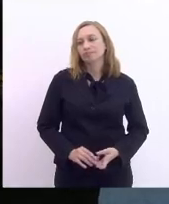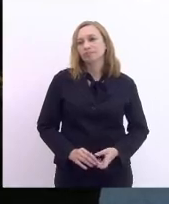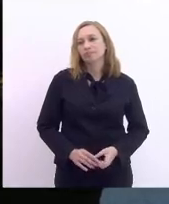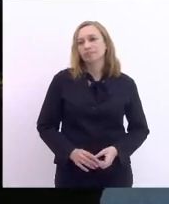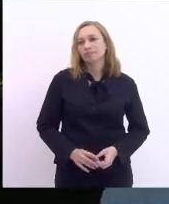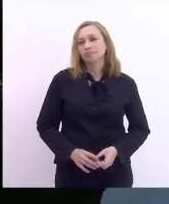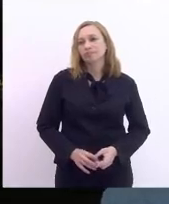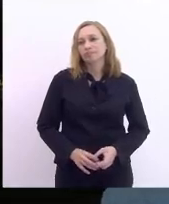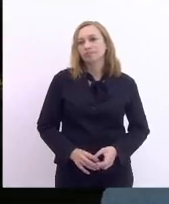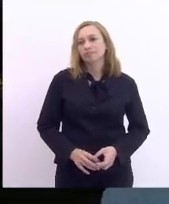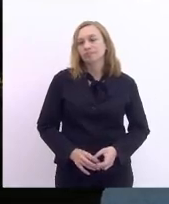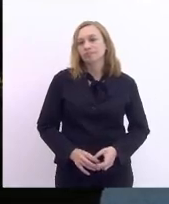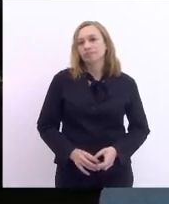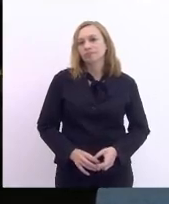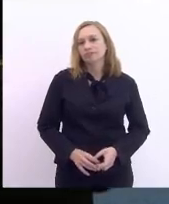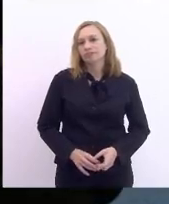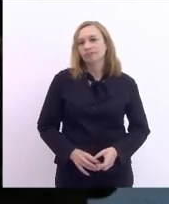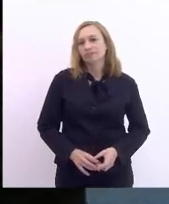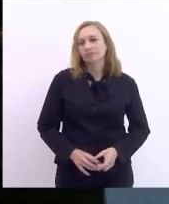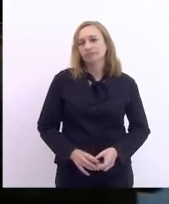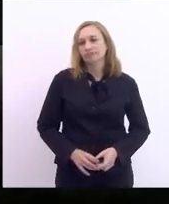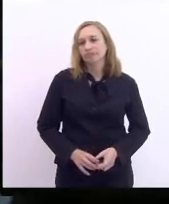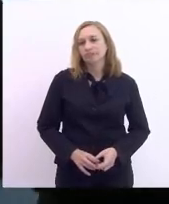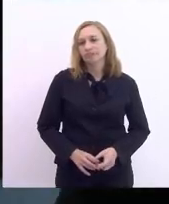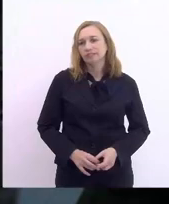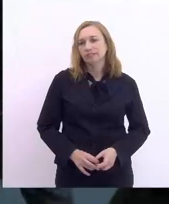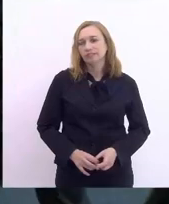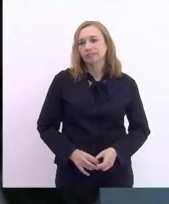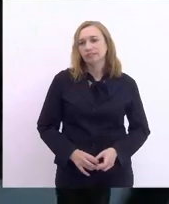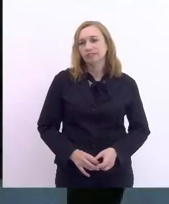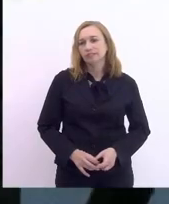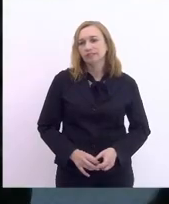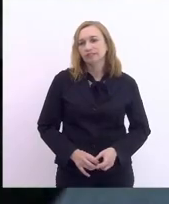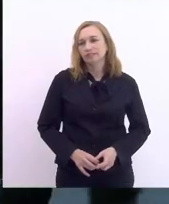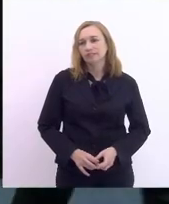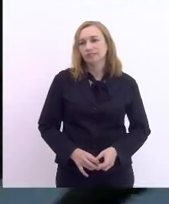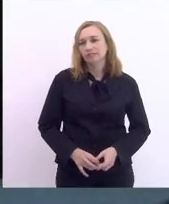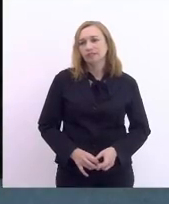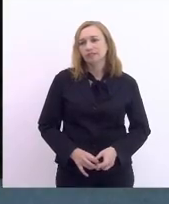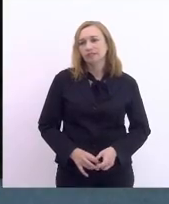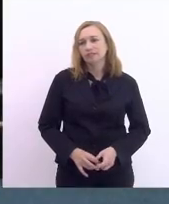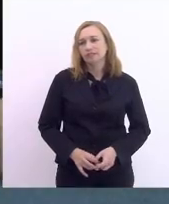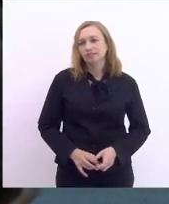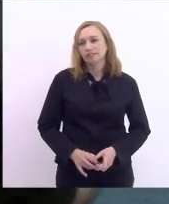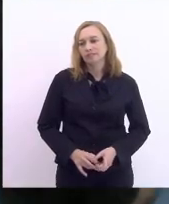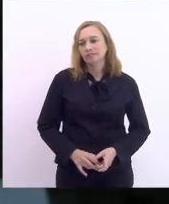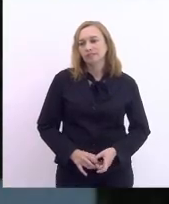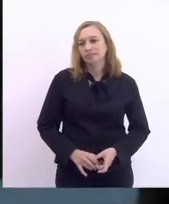E aí E aí eb1